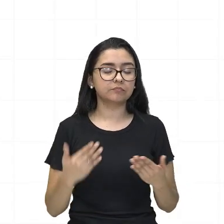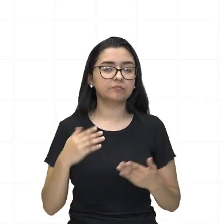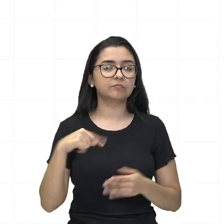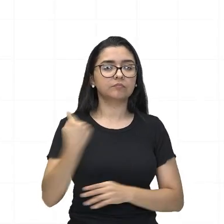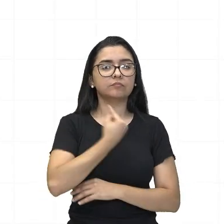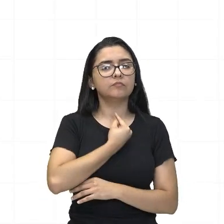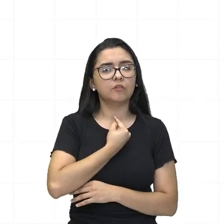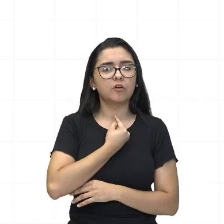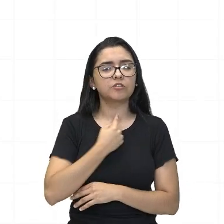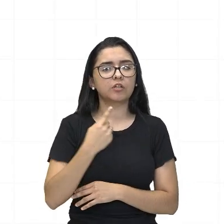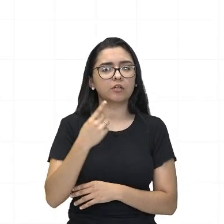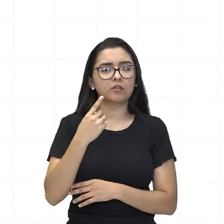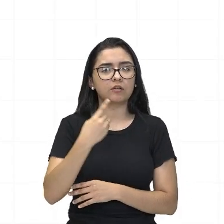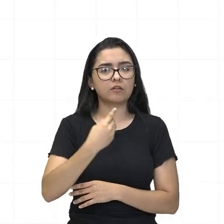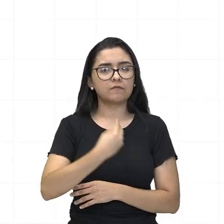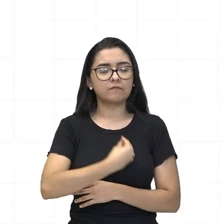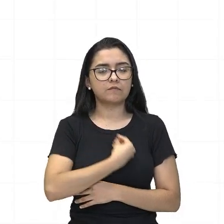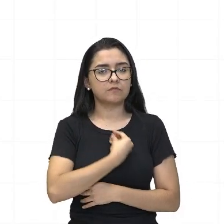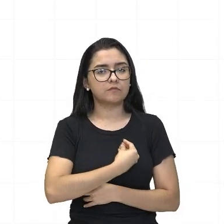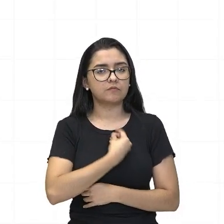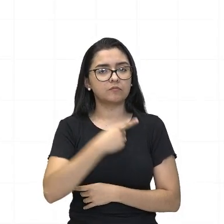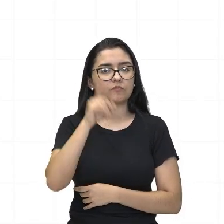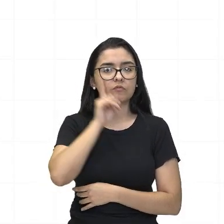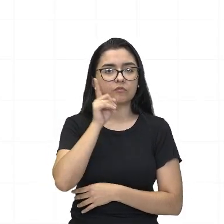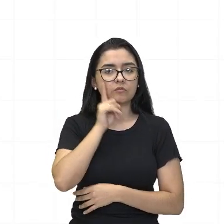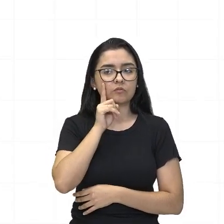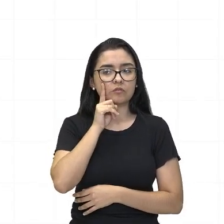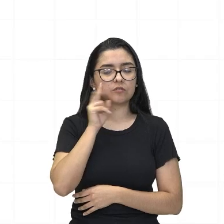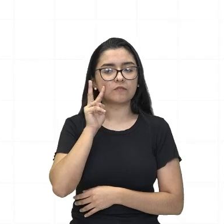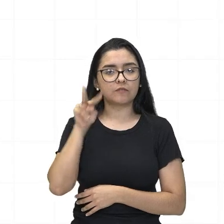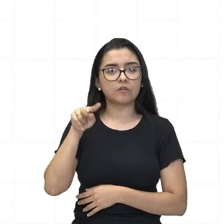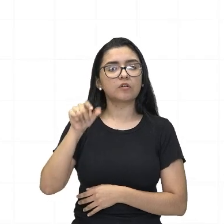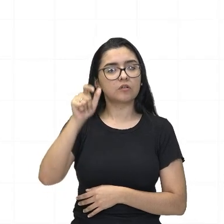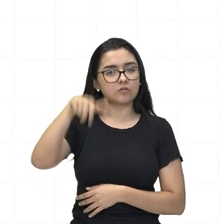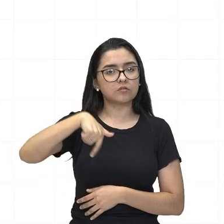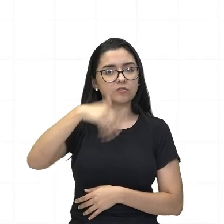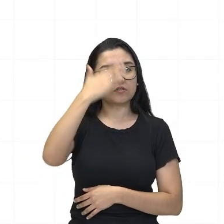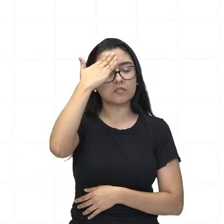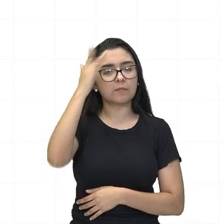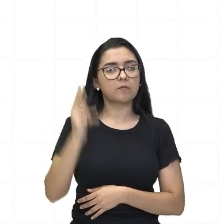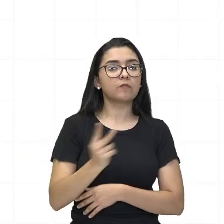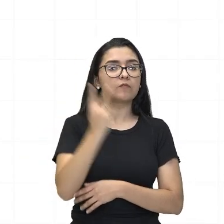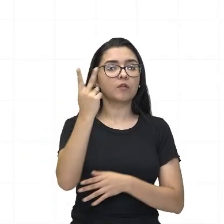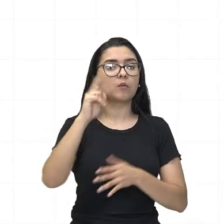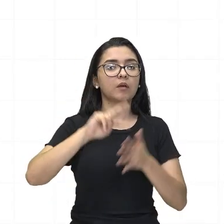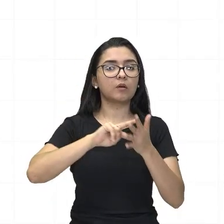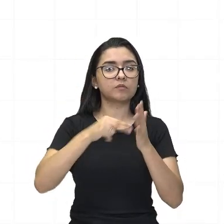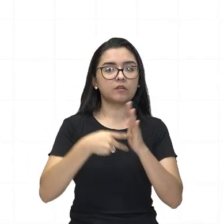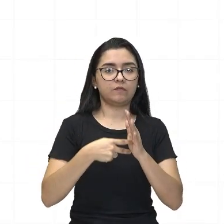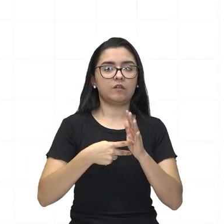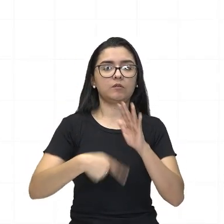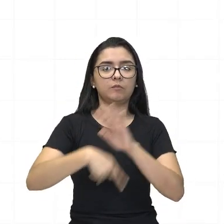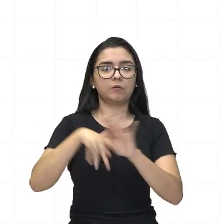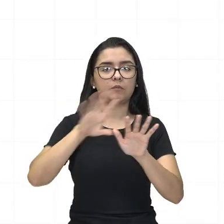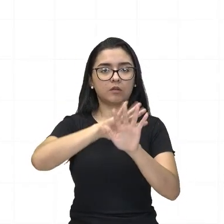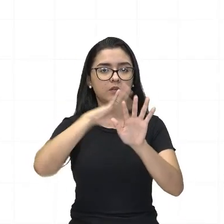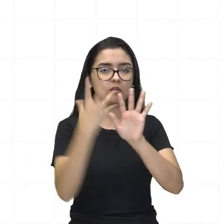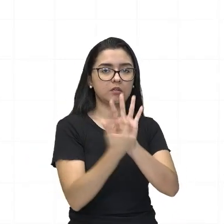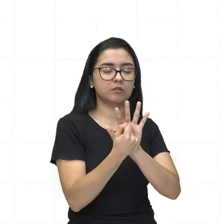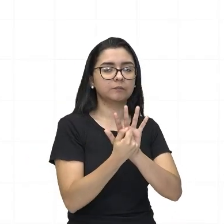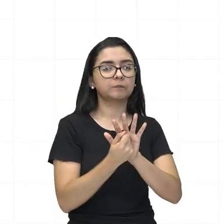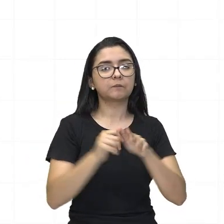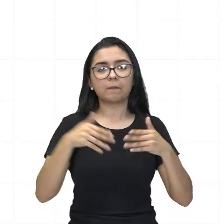que vivenciamos o universo daquele símbolo, sabemos o valor que aquele símbolo tem. Não são